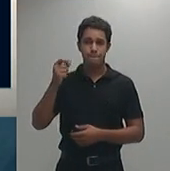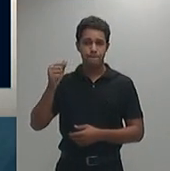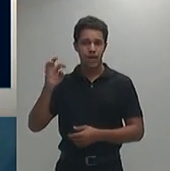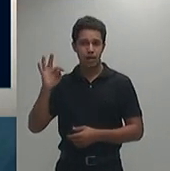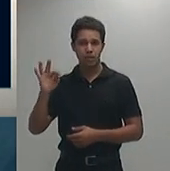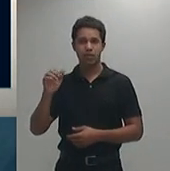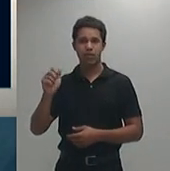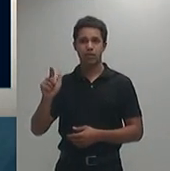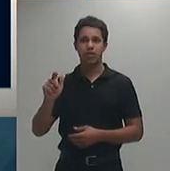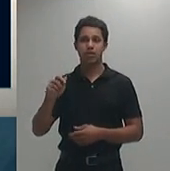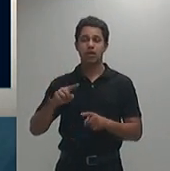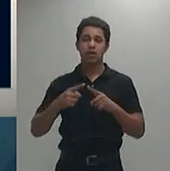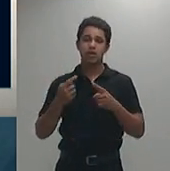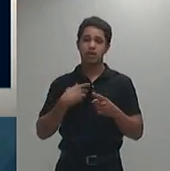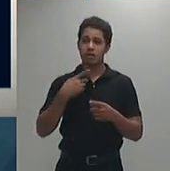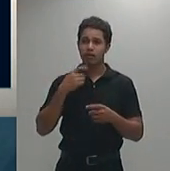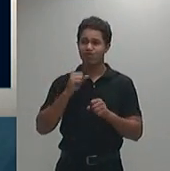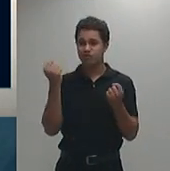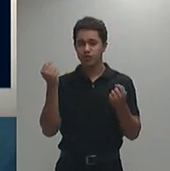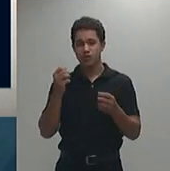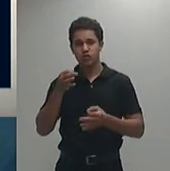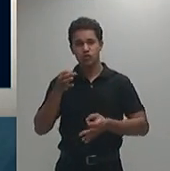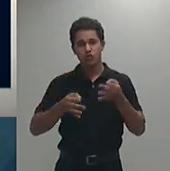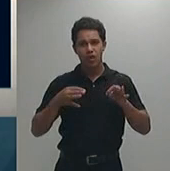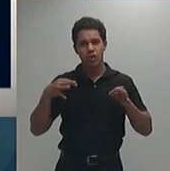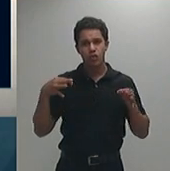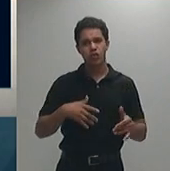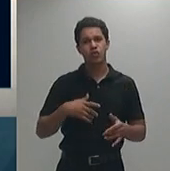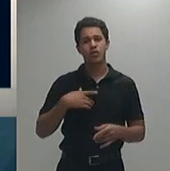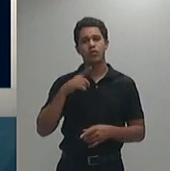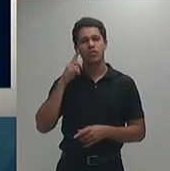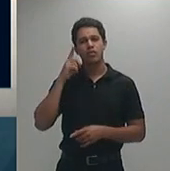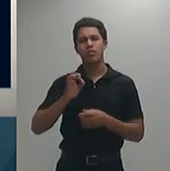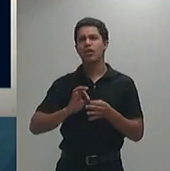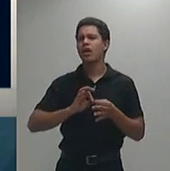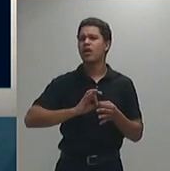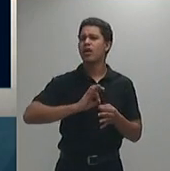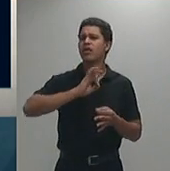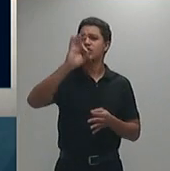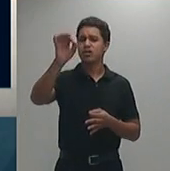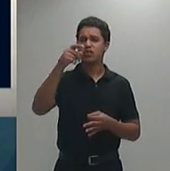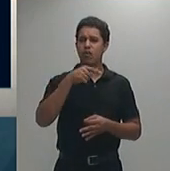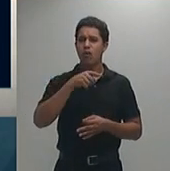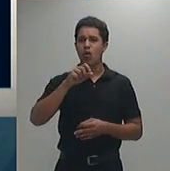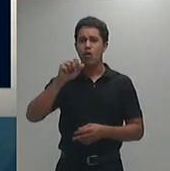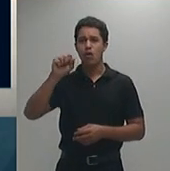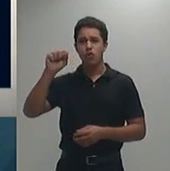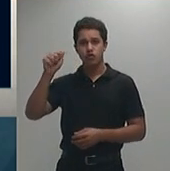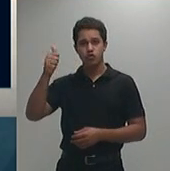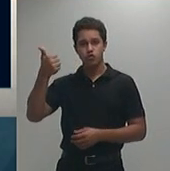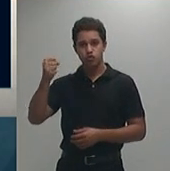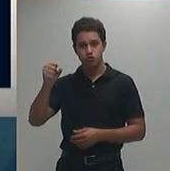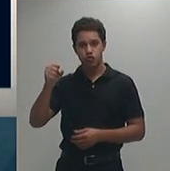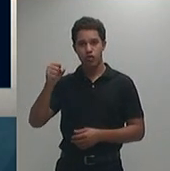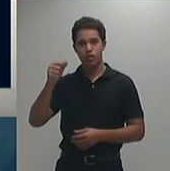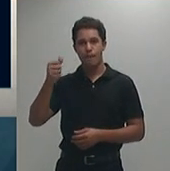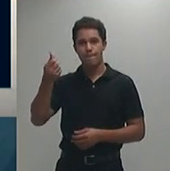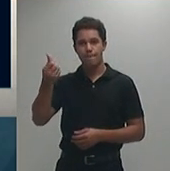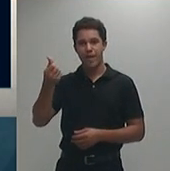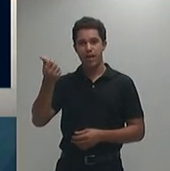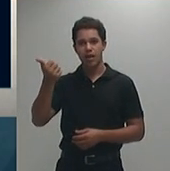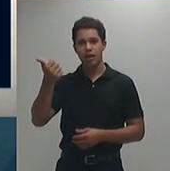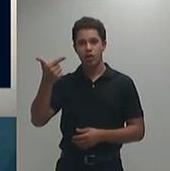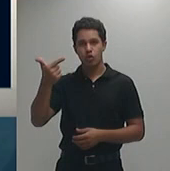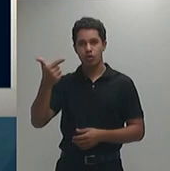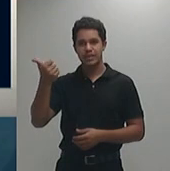adiando Na verdade o conflito de competência 1862 10 eu estou retirando